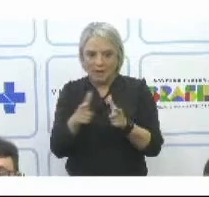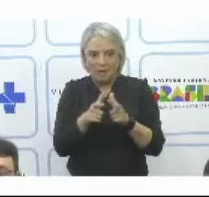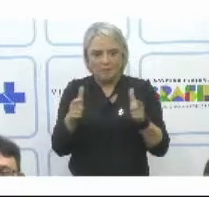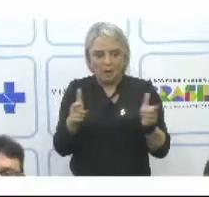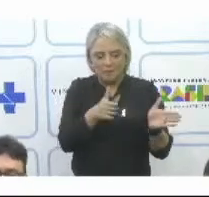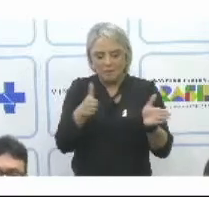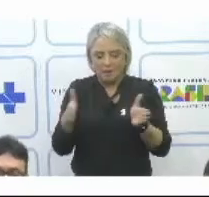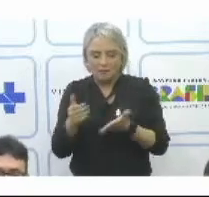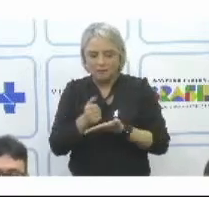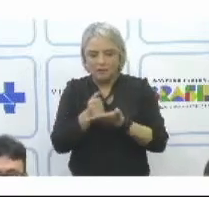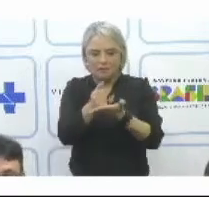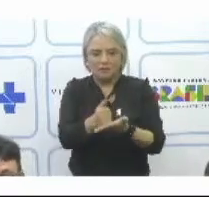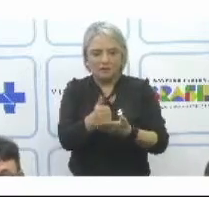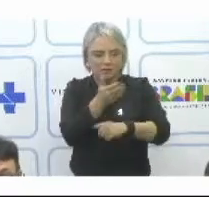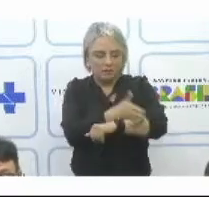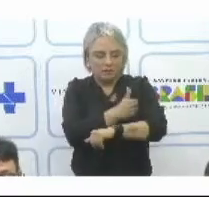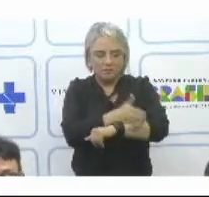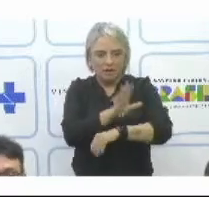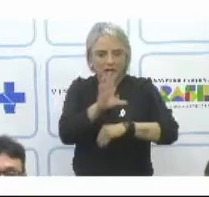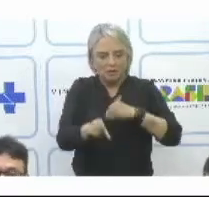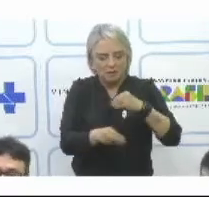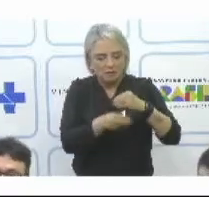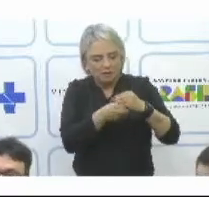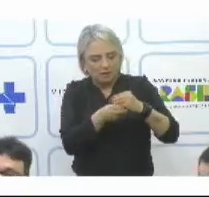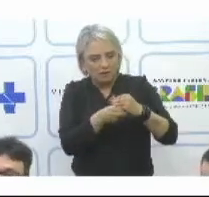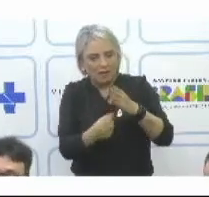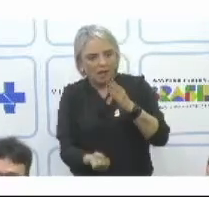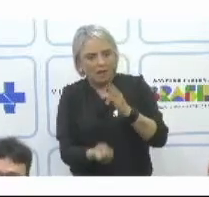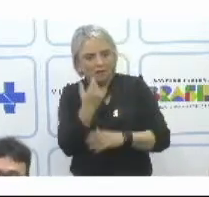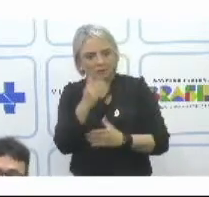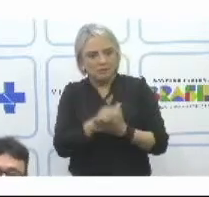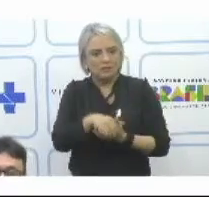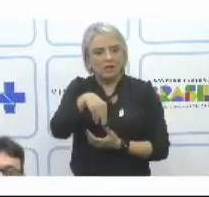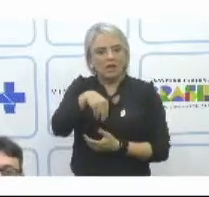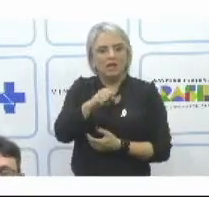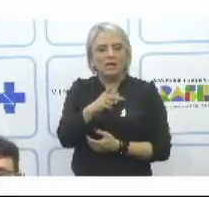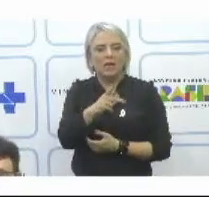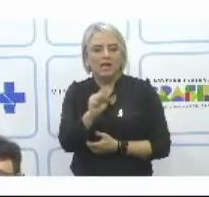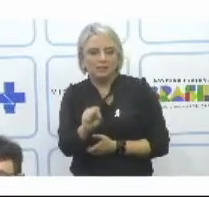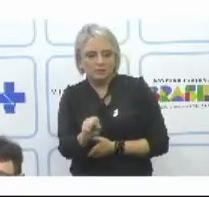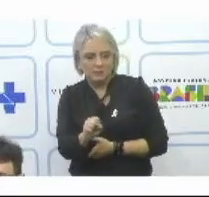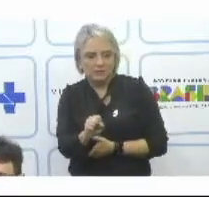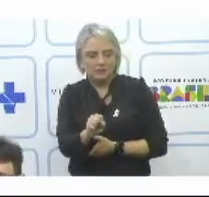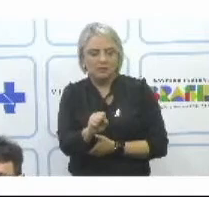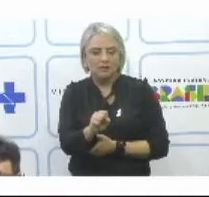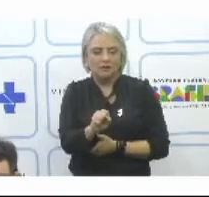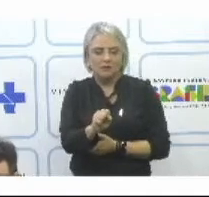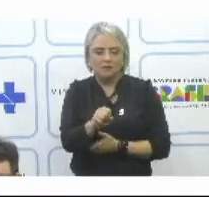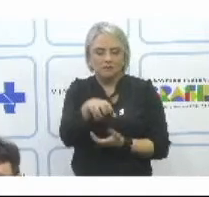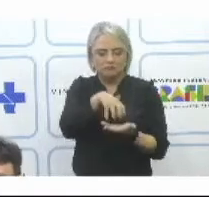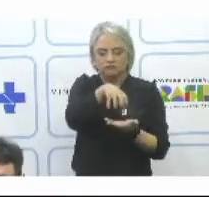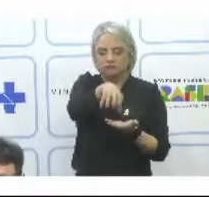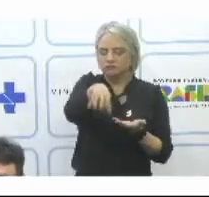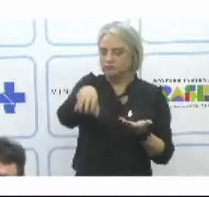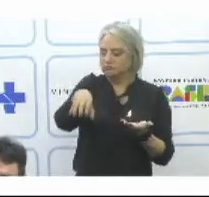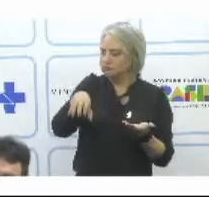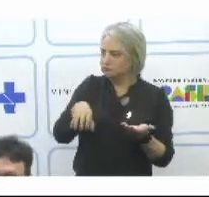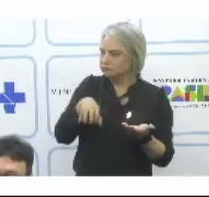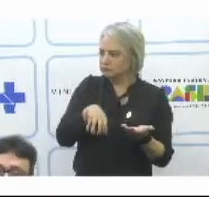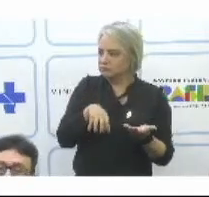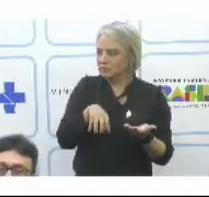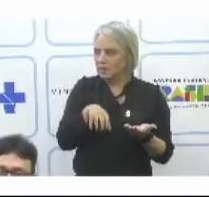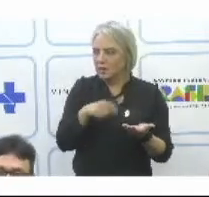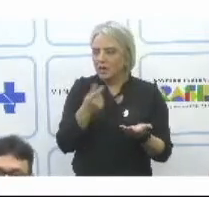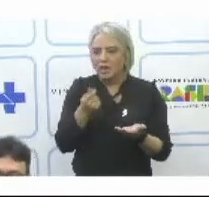maior parte da oferta de práticas integrativas foram realizadas pelos NASFs, né, que deixaram de